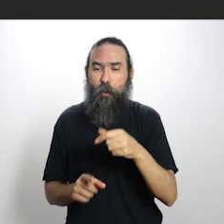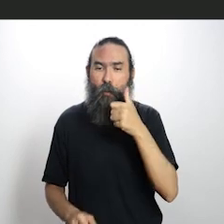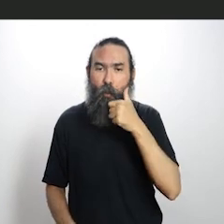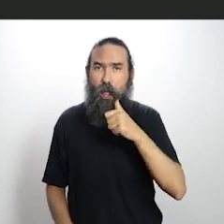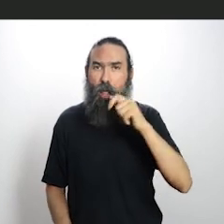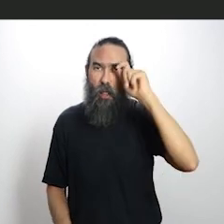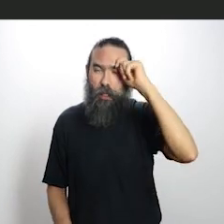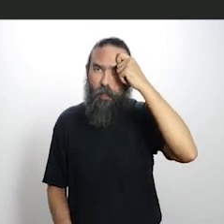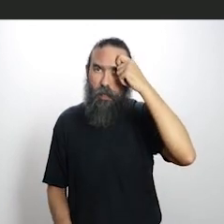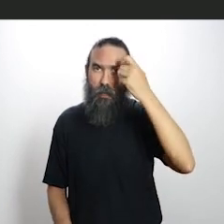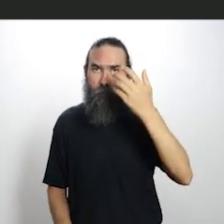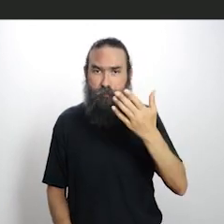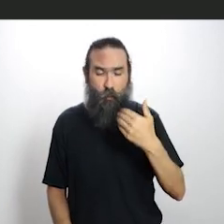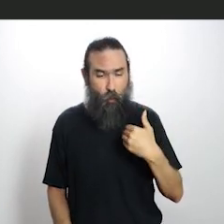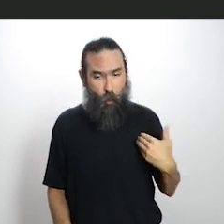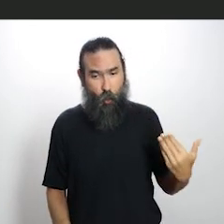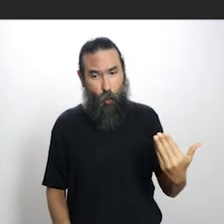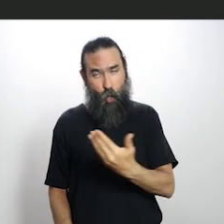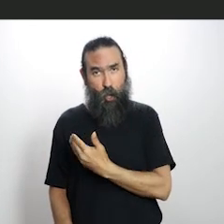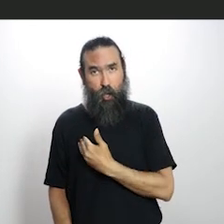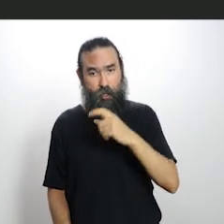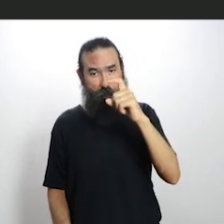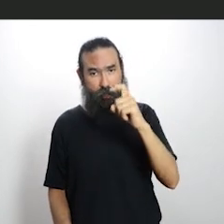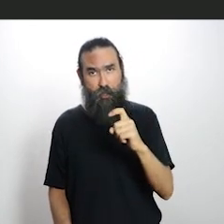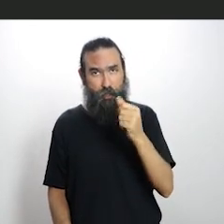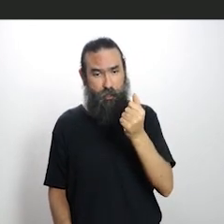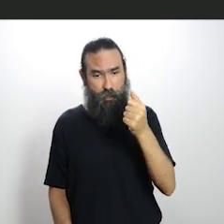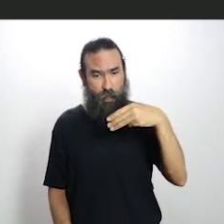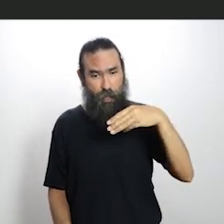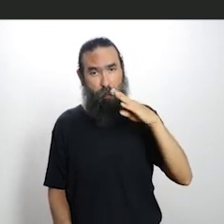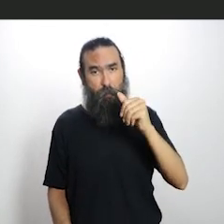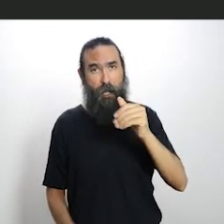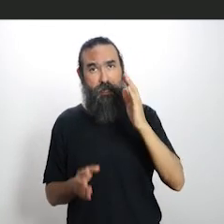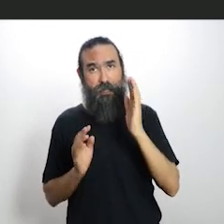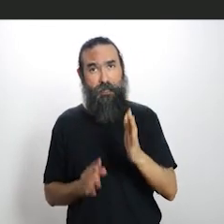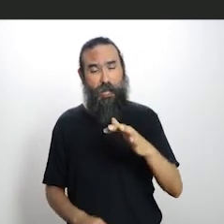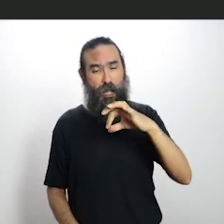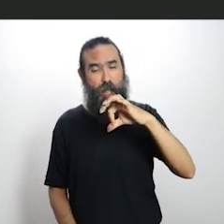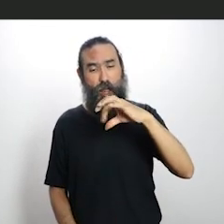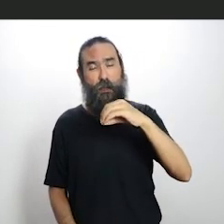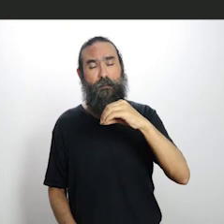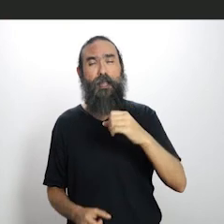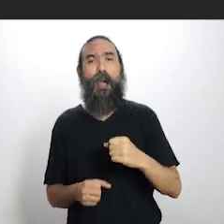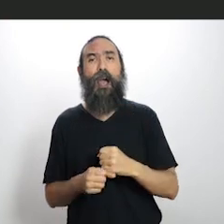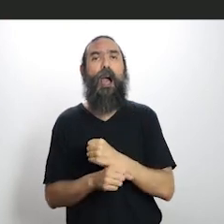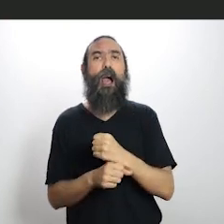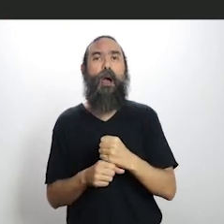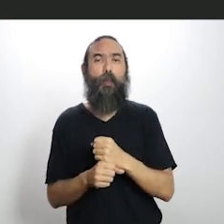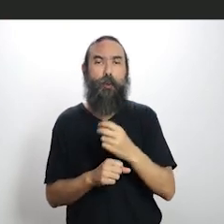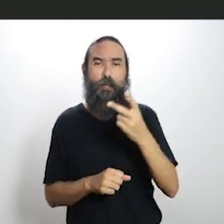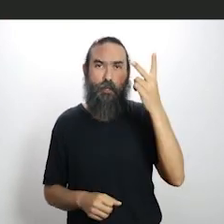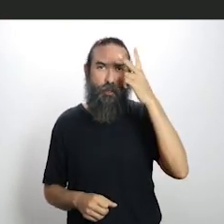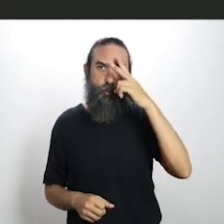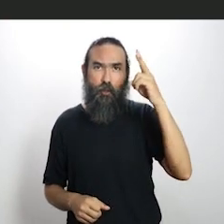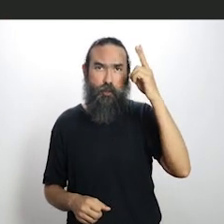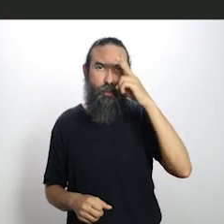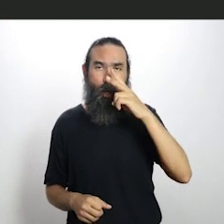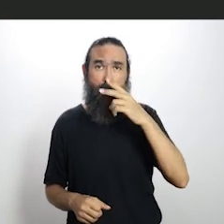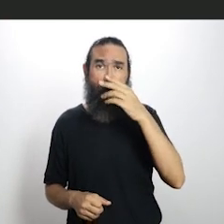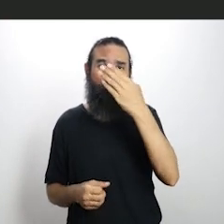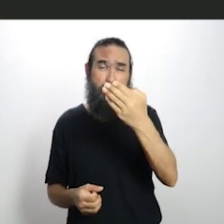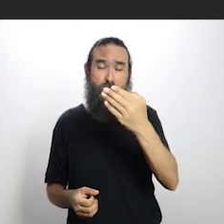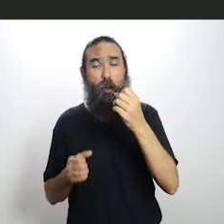vir a oportunidade conhecer a comunidade vai ver que tudo foi construído e mantido até hoje só foi possível porque foram por mulheres e